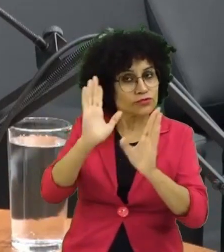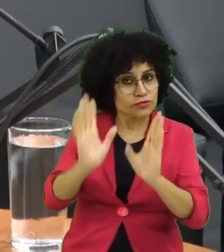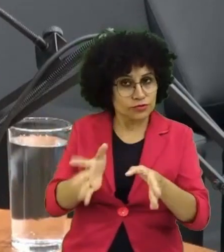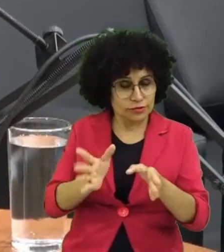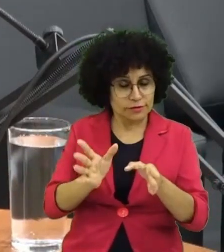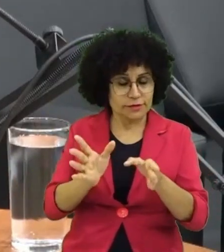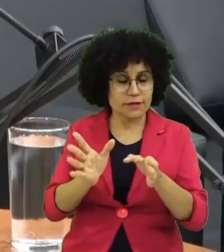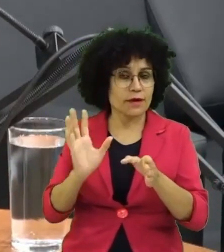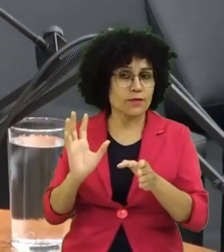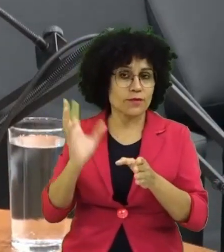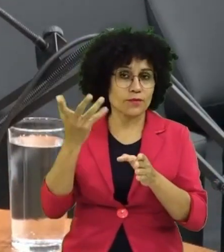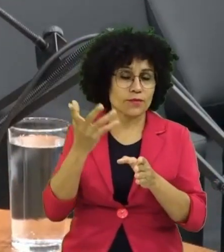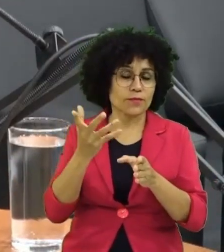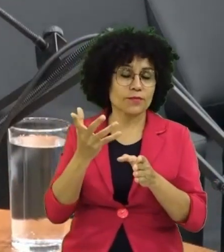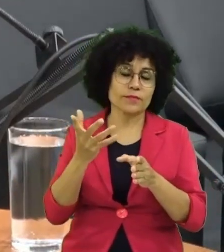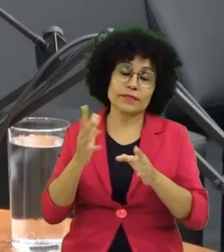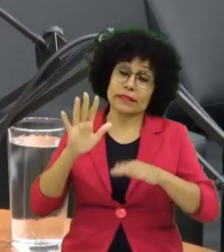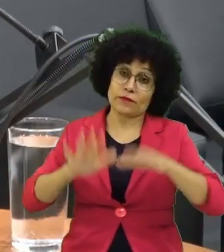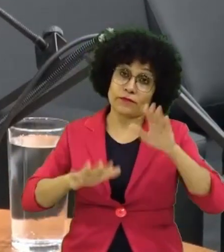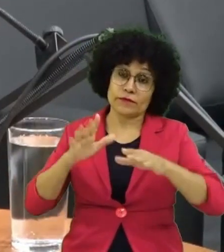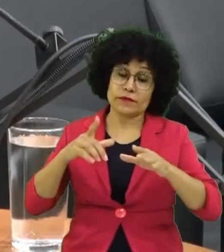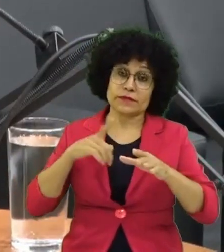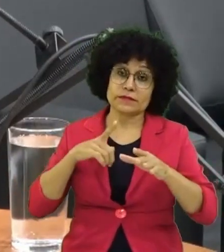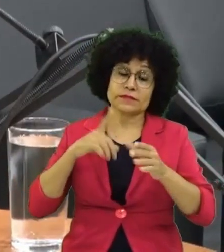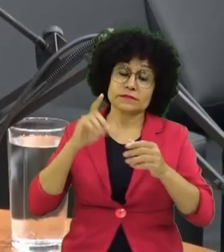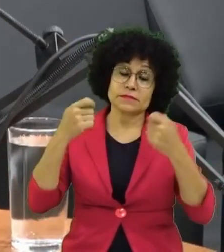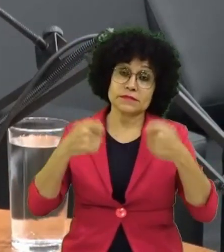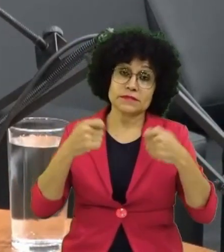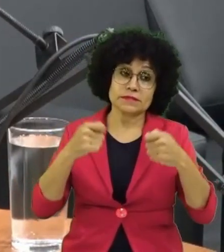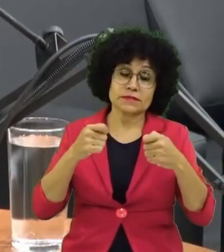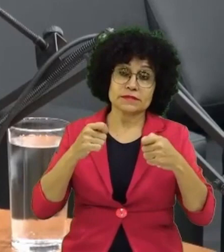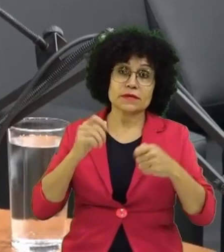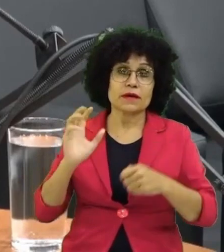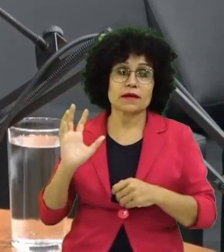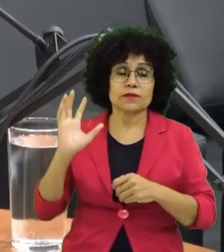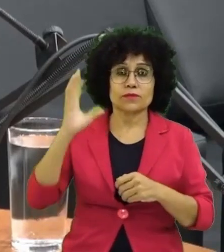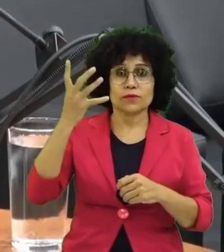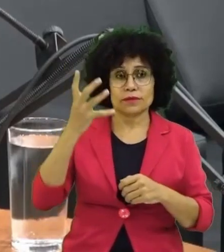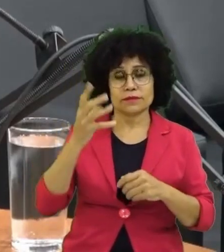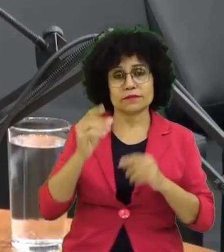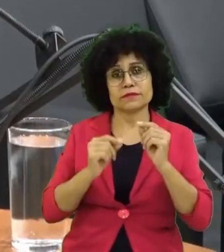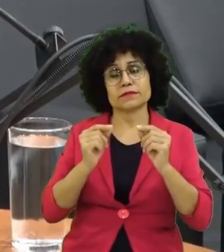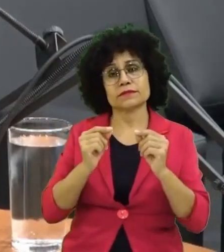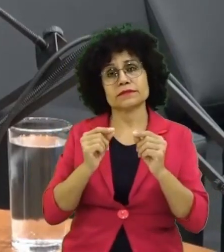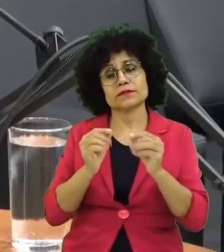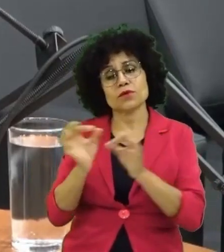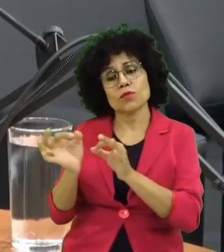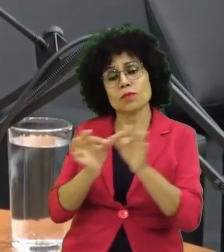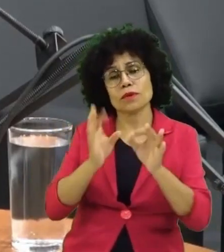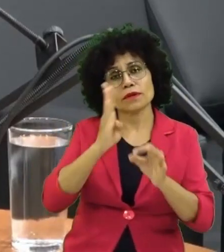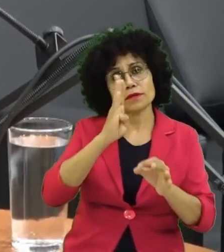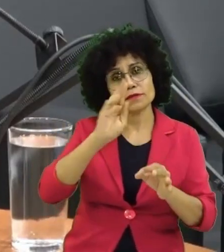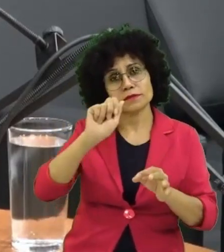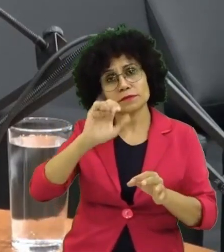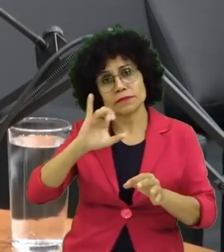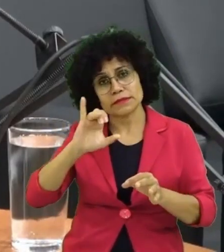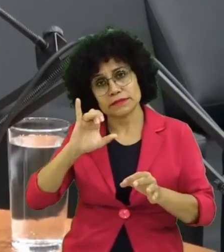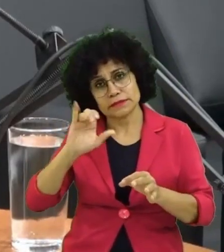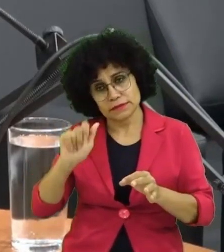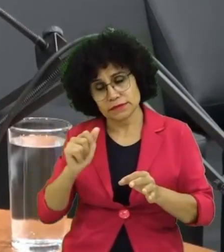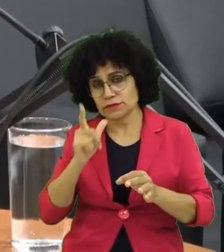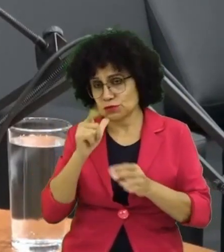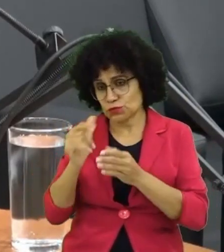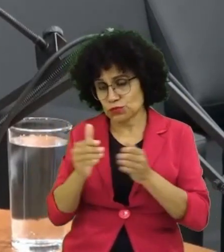seja necessário a gente atualizar essas informações em alguns municípios, né? Com o plano de bacias